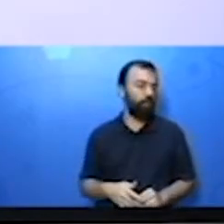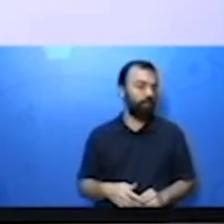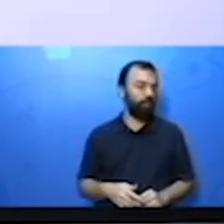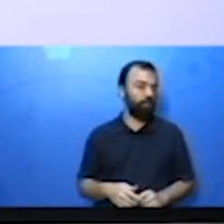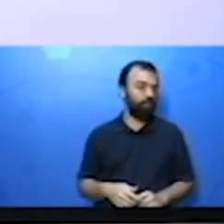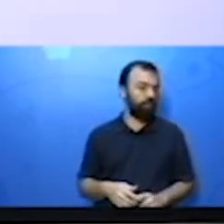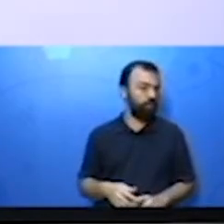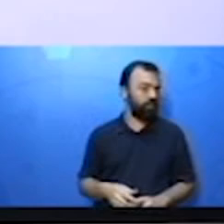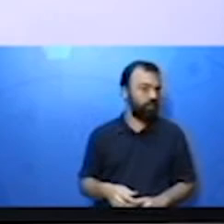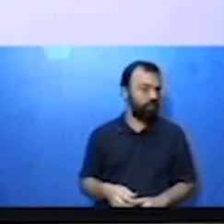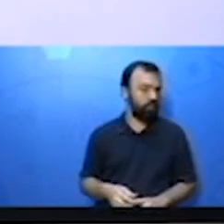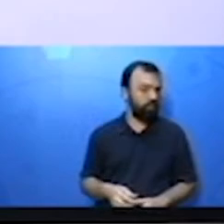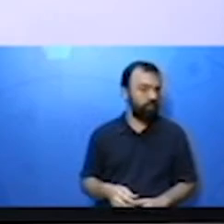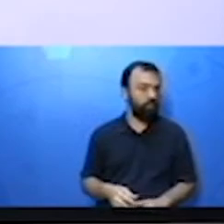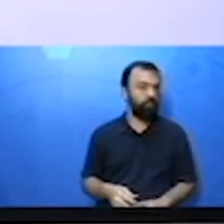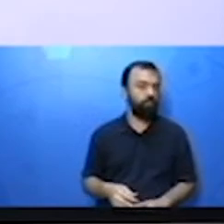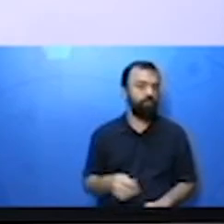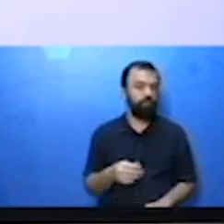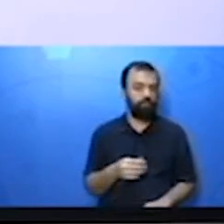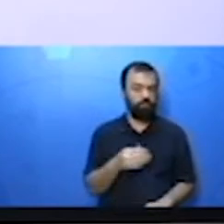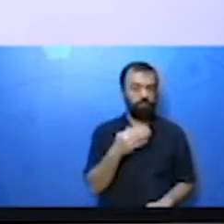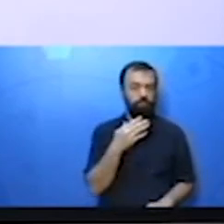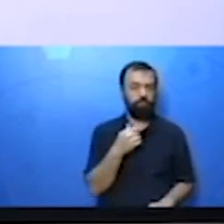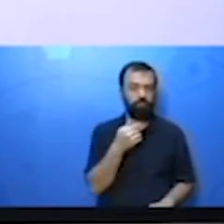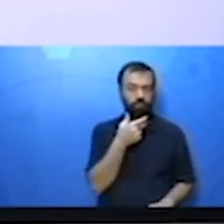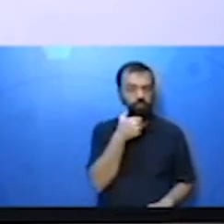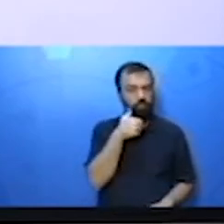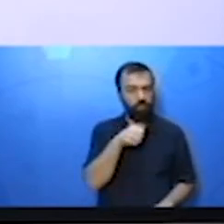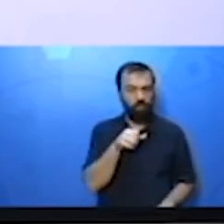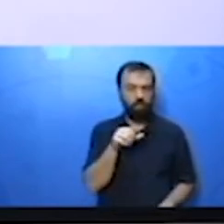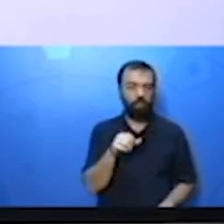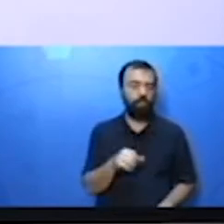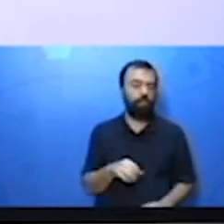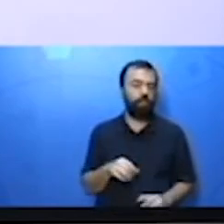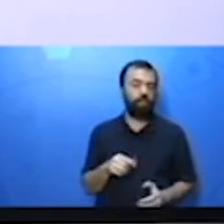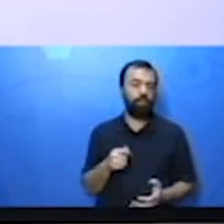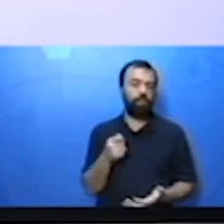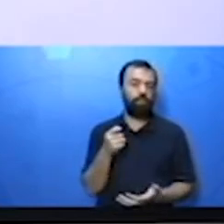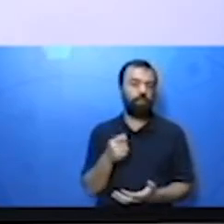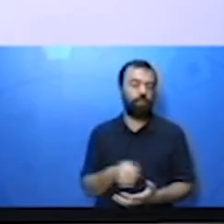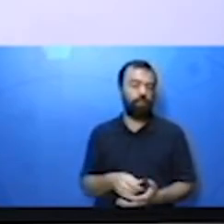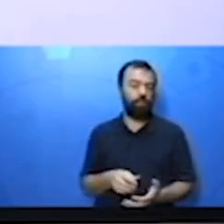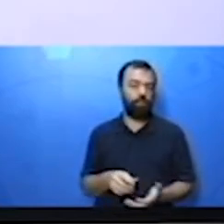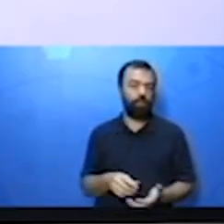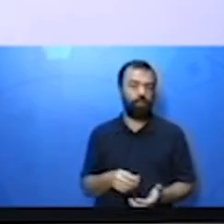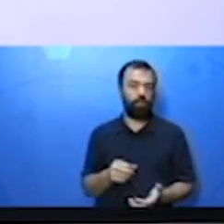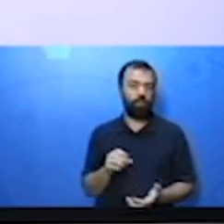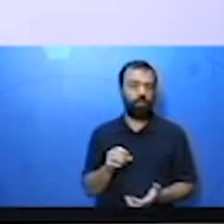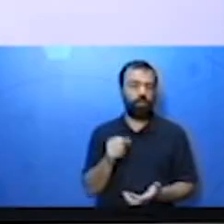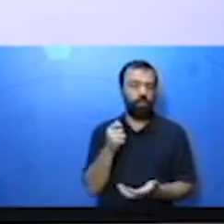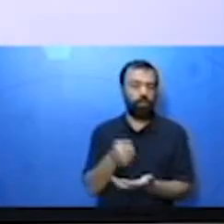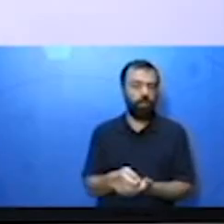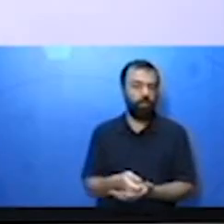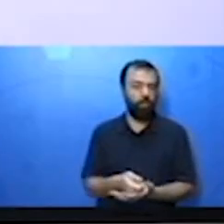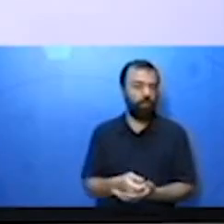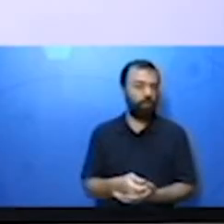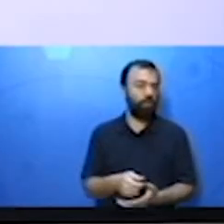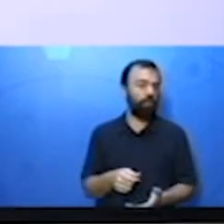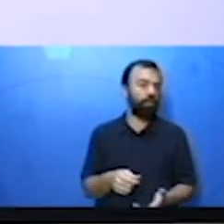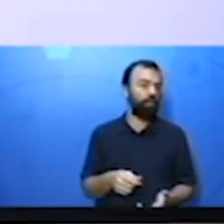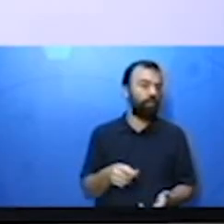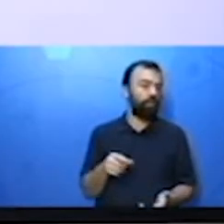Mariana aproveitou a promoção e comprou uma bicicleta. Quanto Mariana pagou pela bicicleta, que antes